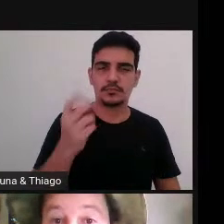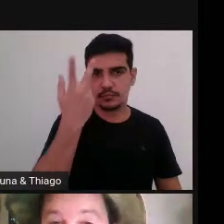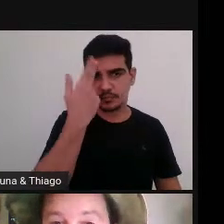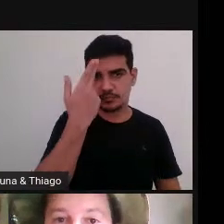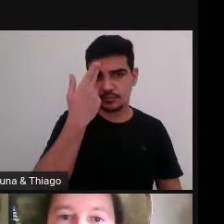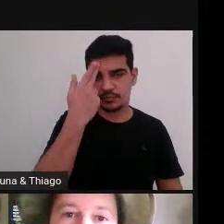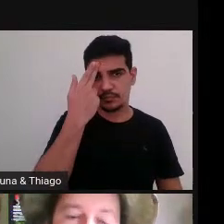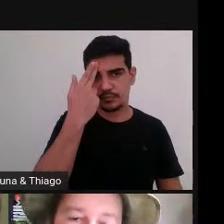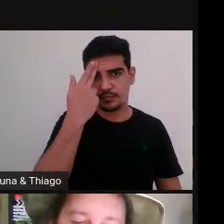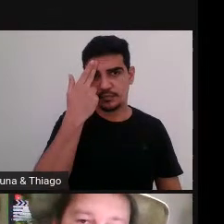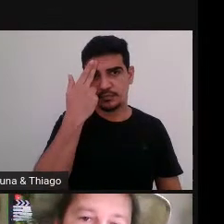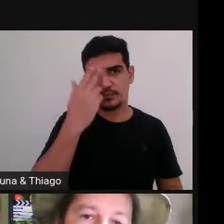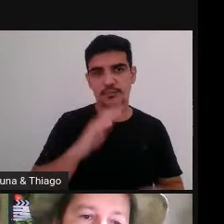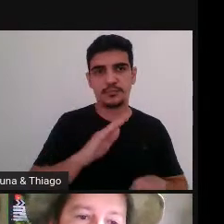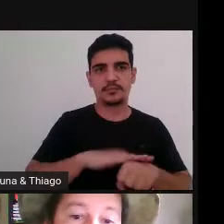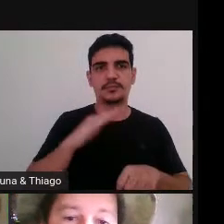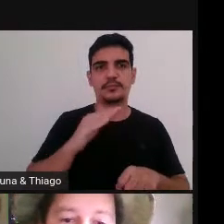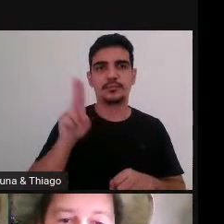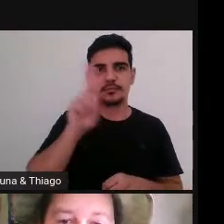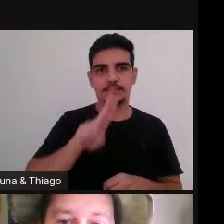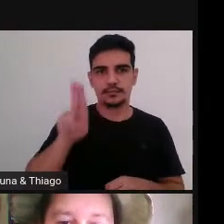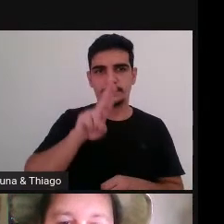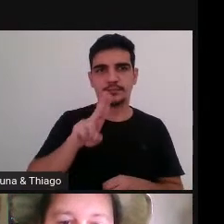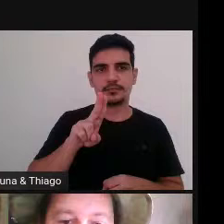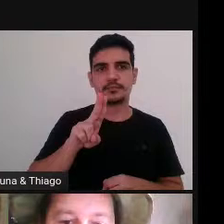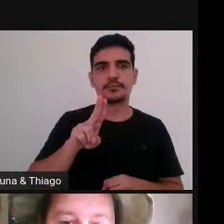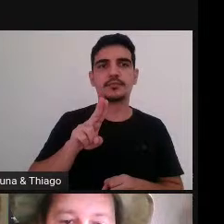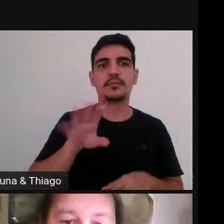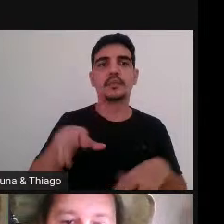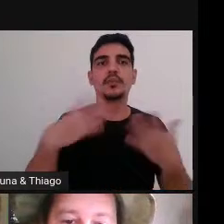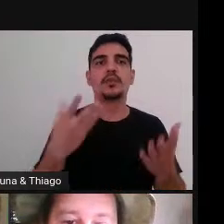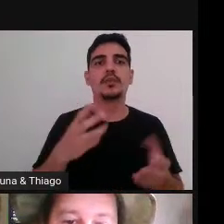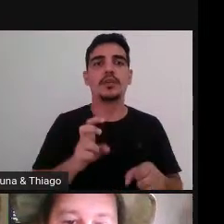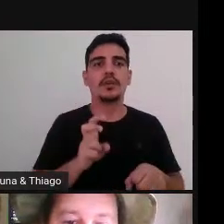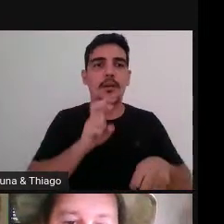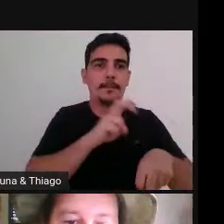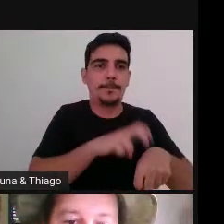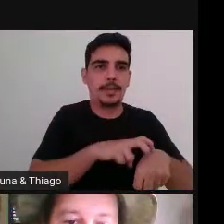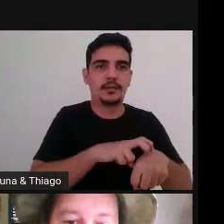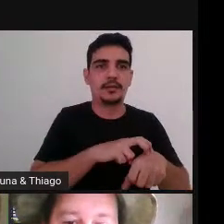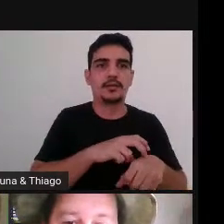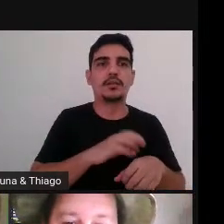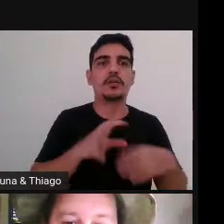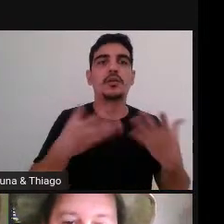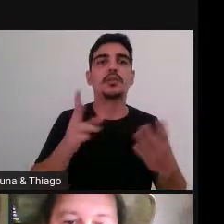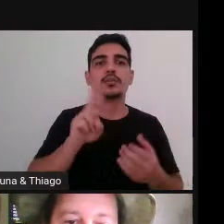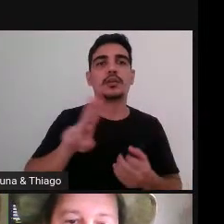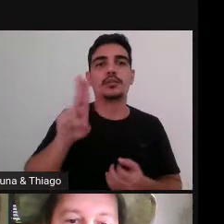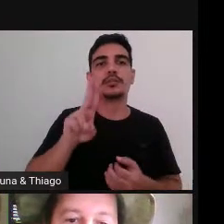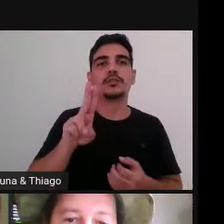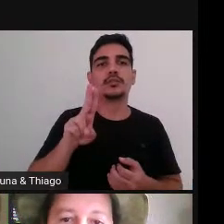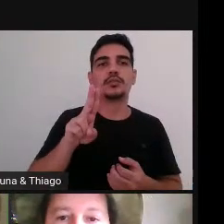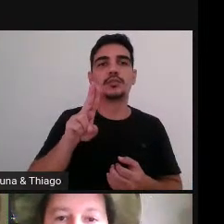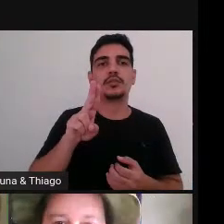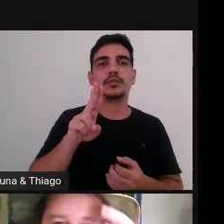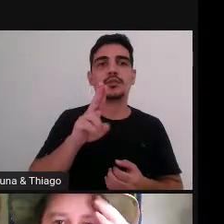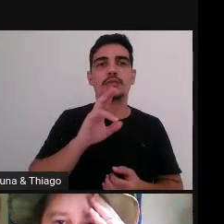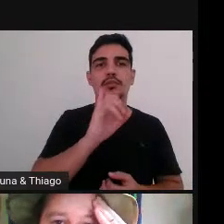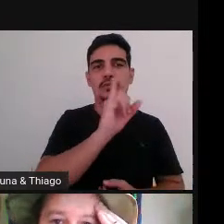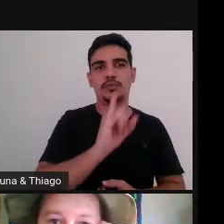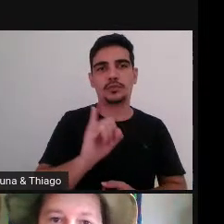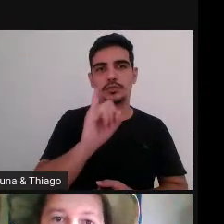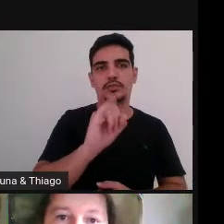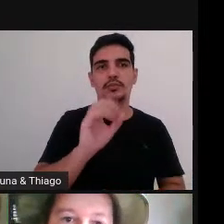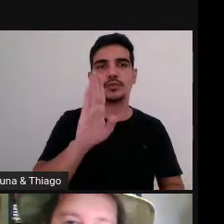né, no Ministério da Saúde para o acidente de jararaca. Ele é produzido principalmente no Instituto Butantan. Então a maior parte do soro